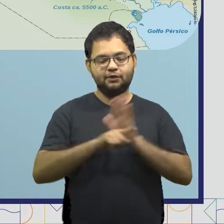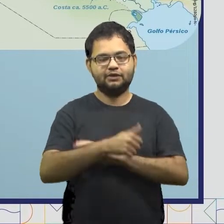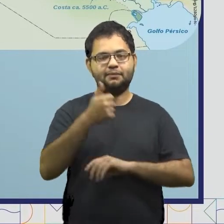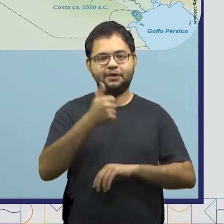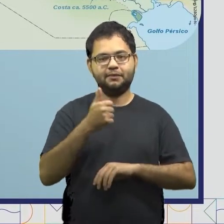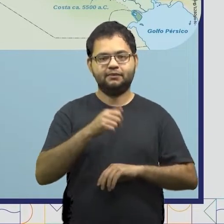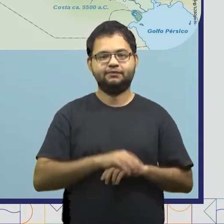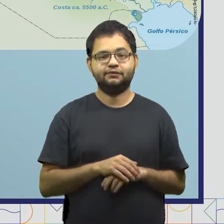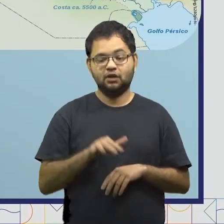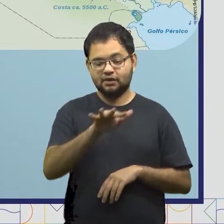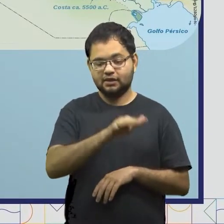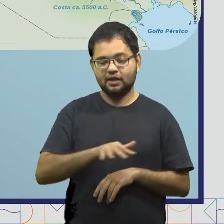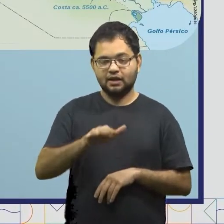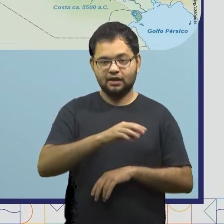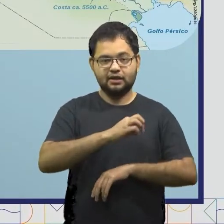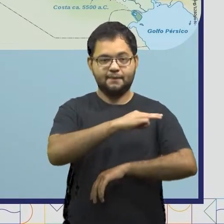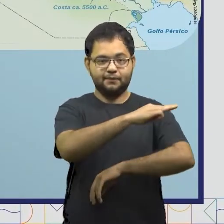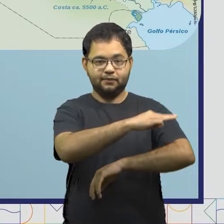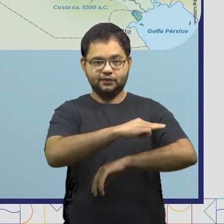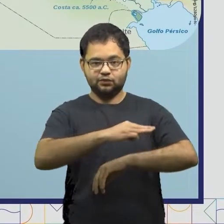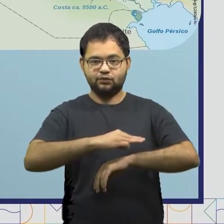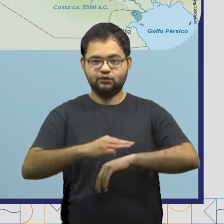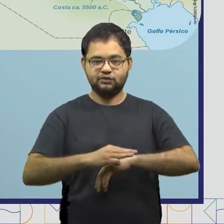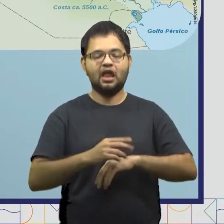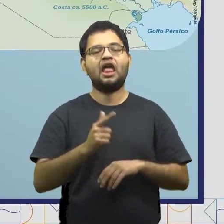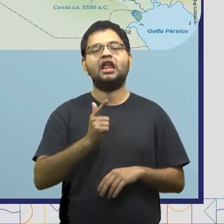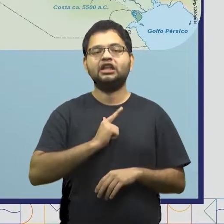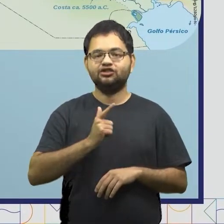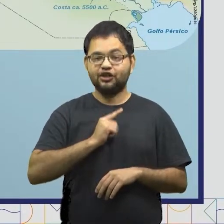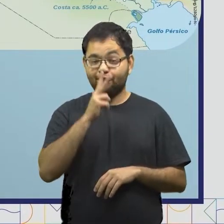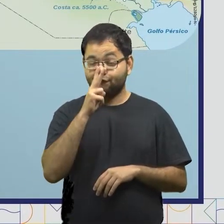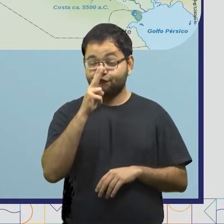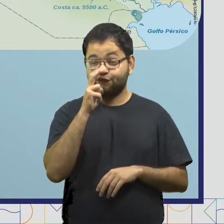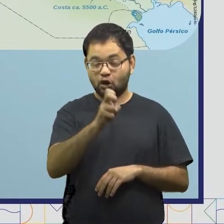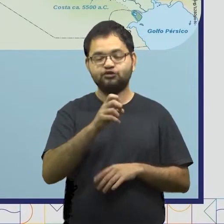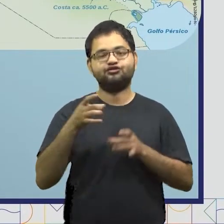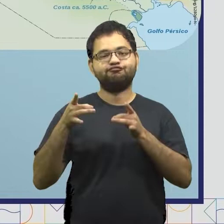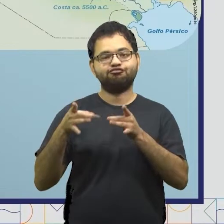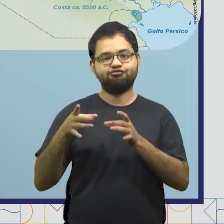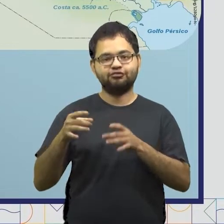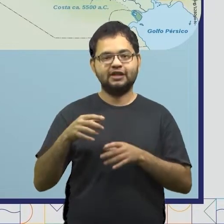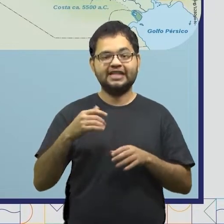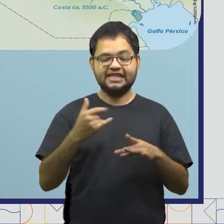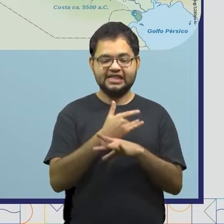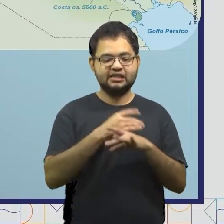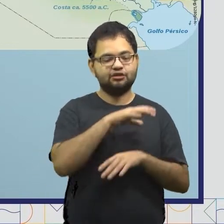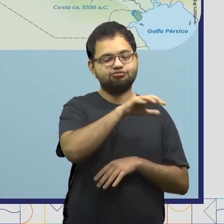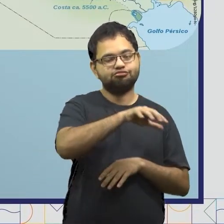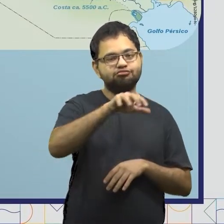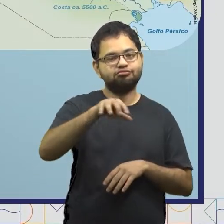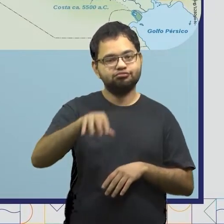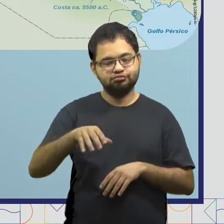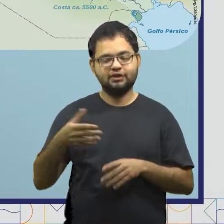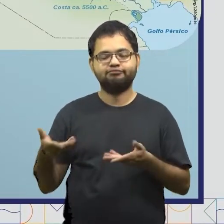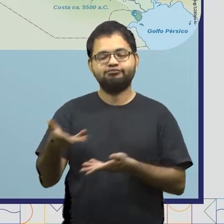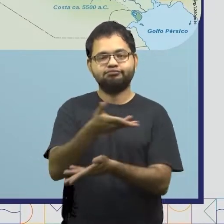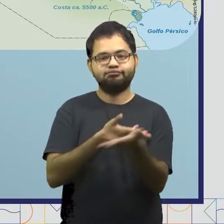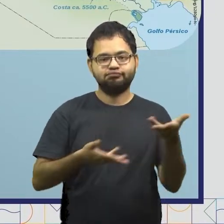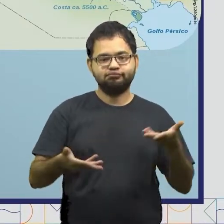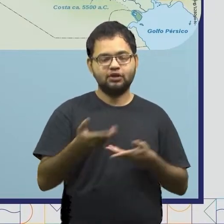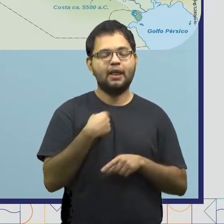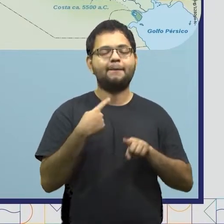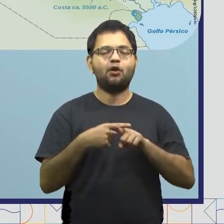atividade um na região da Mesopotâmia havia um intenso comércio entre suas cidades o que era